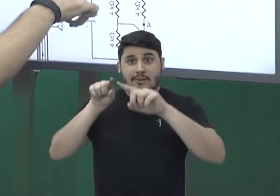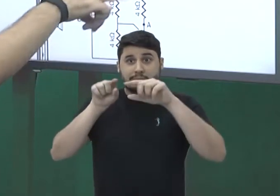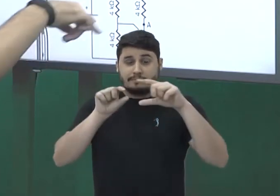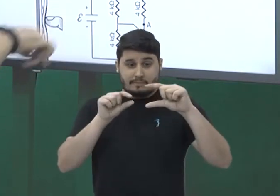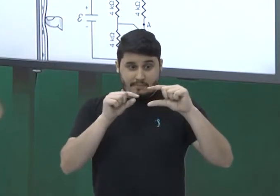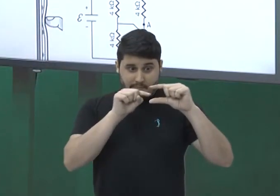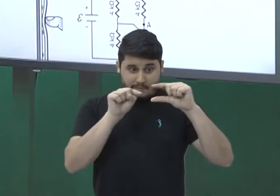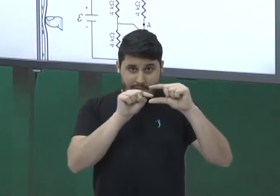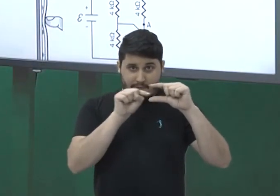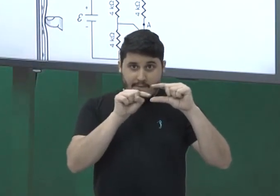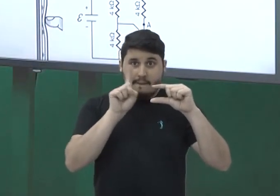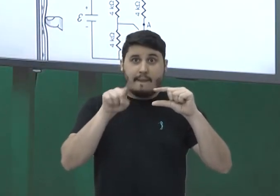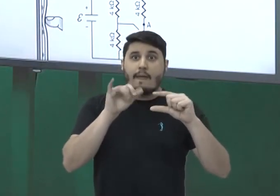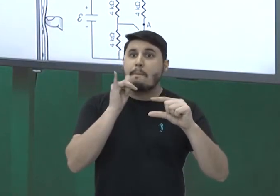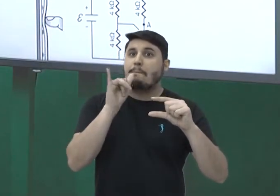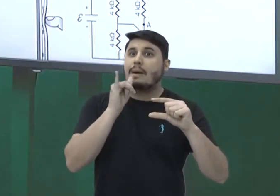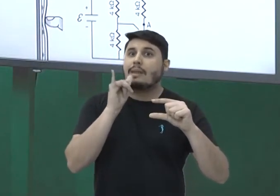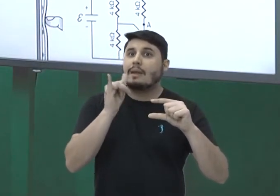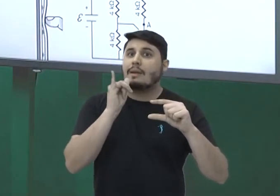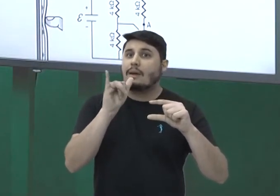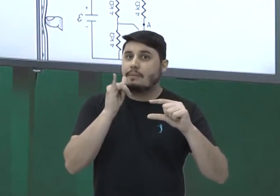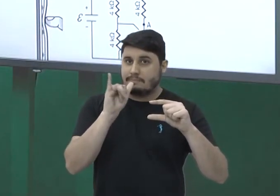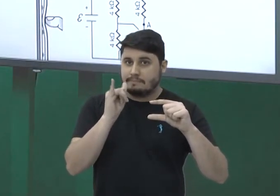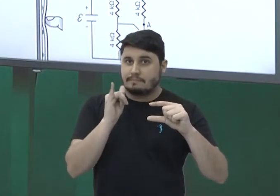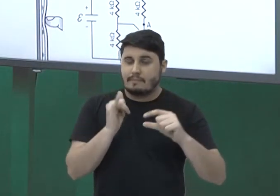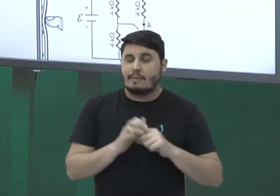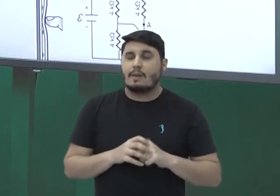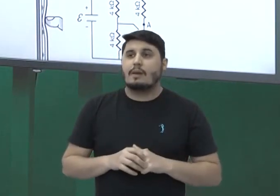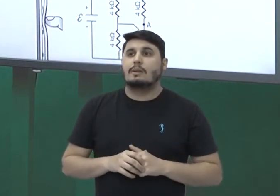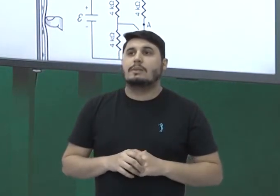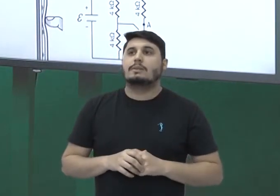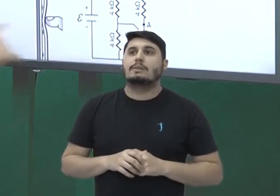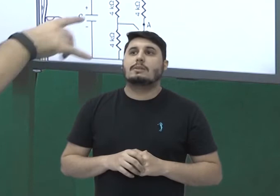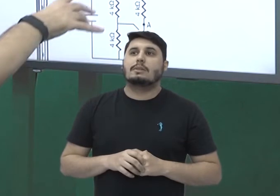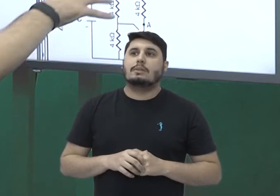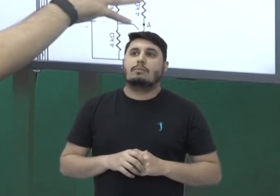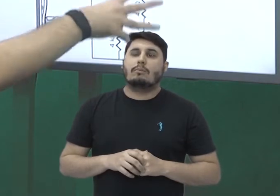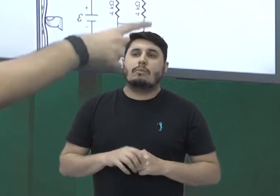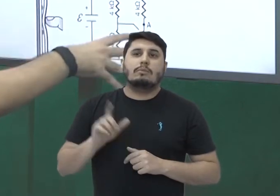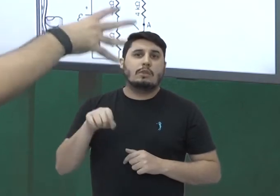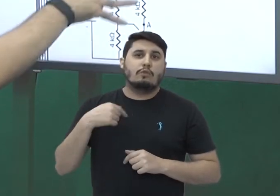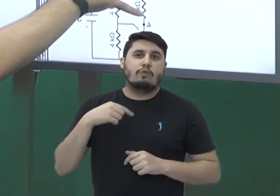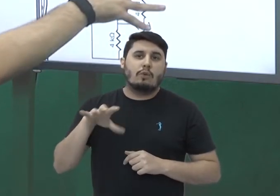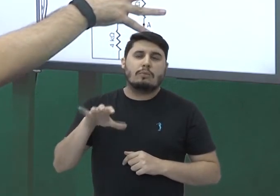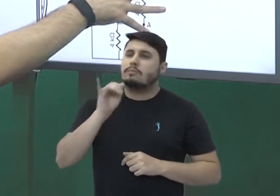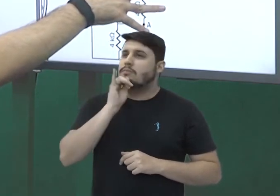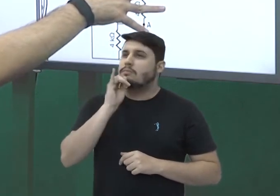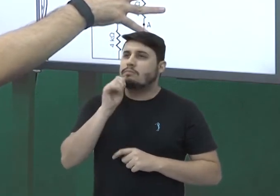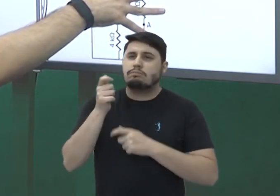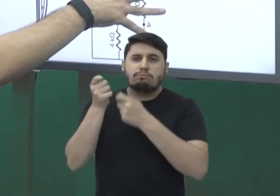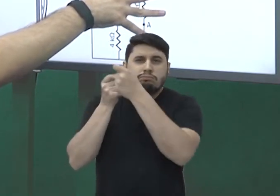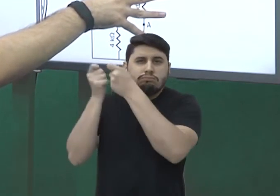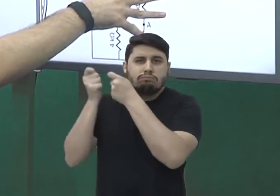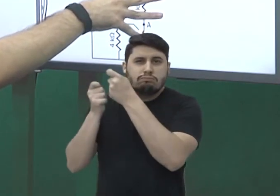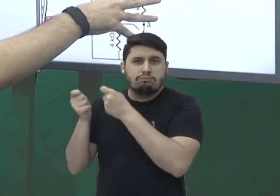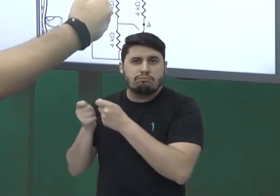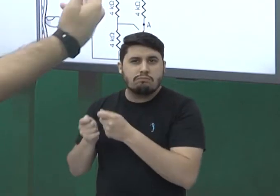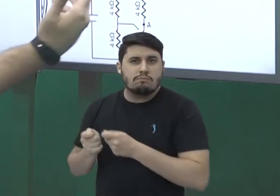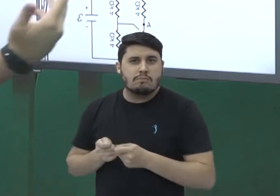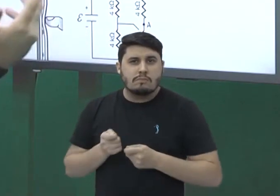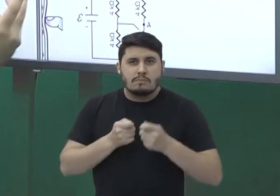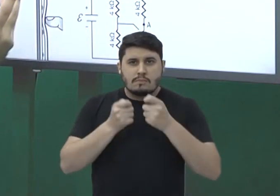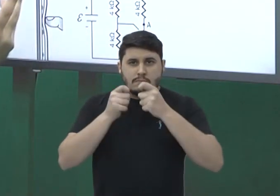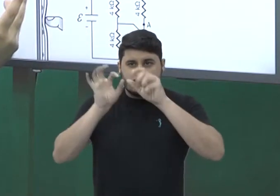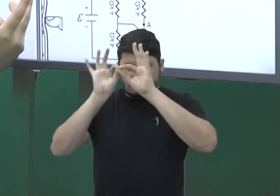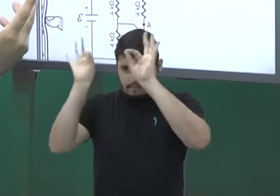e aqui nós temos os resistores elétricos, certo? Então, eu vou pegar todos os resistores que eu possuo no sistema,